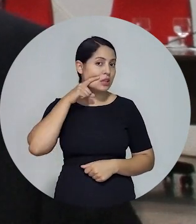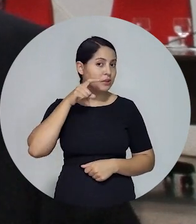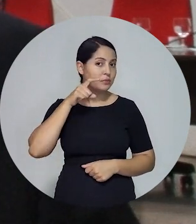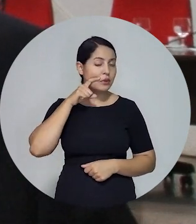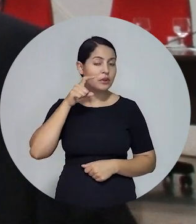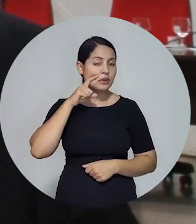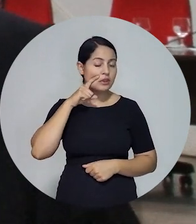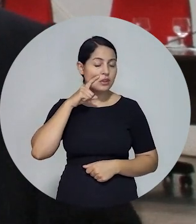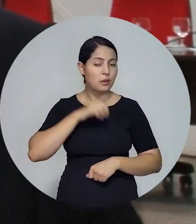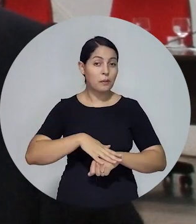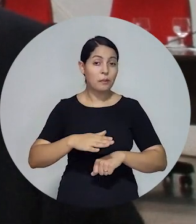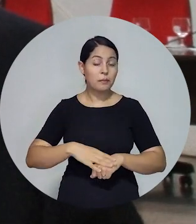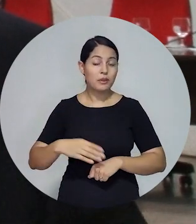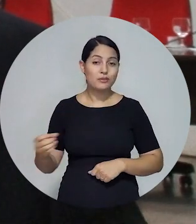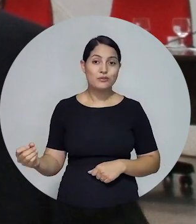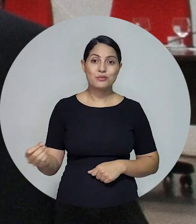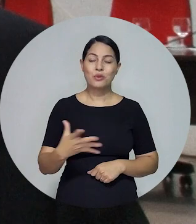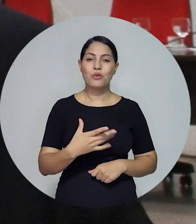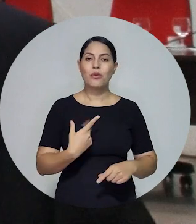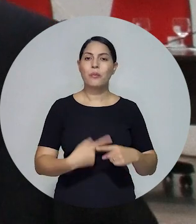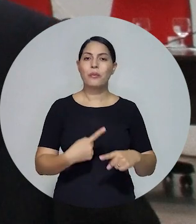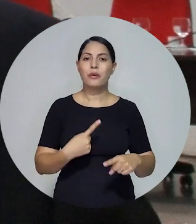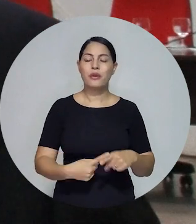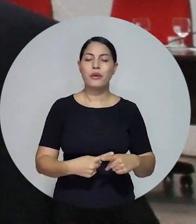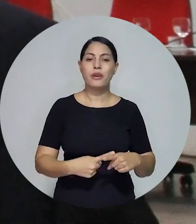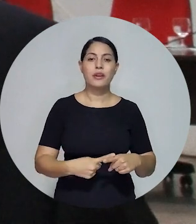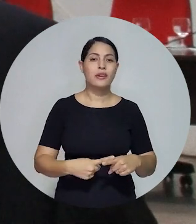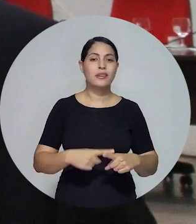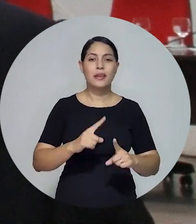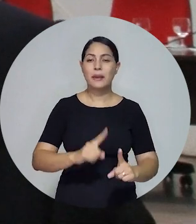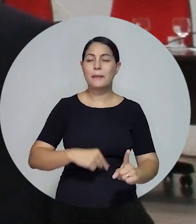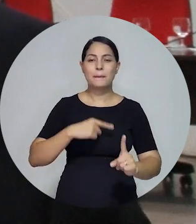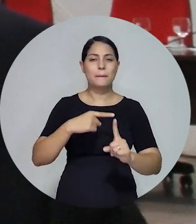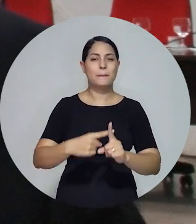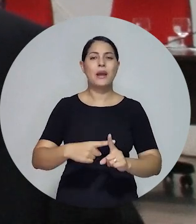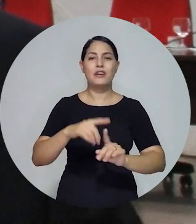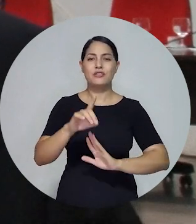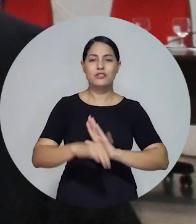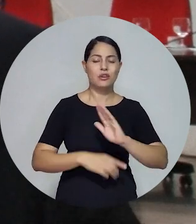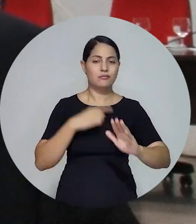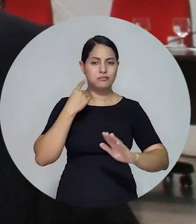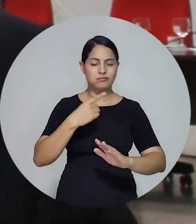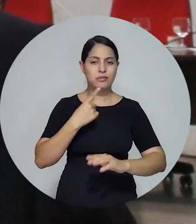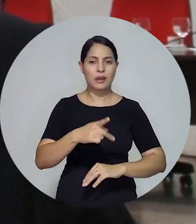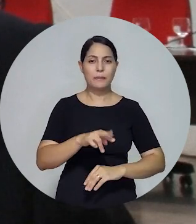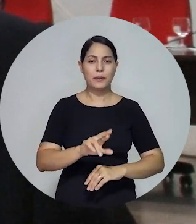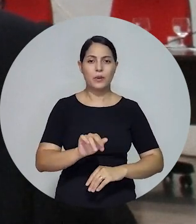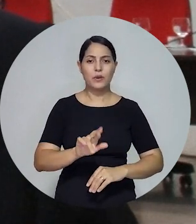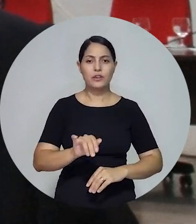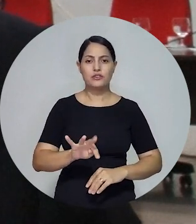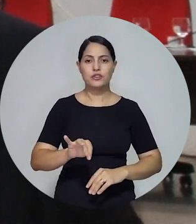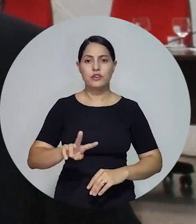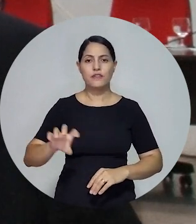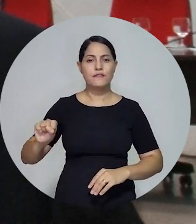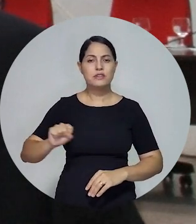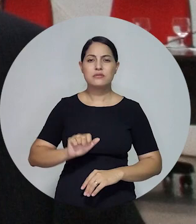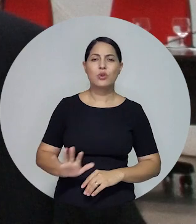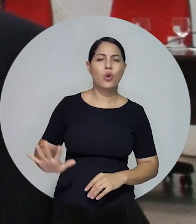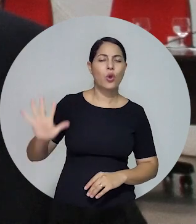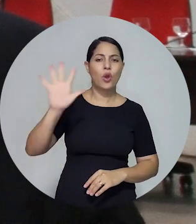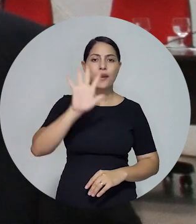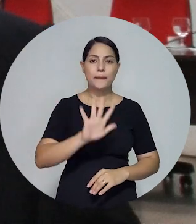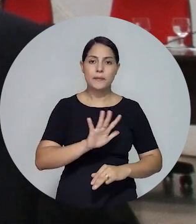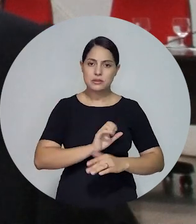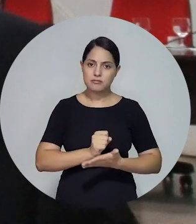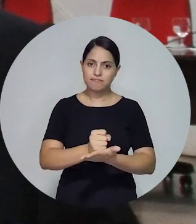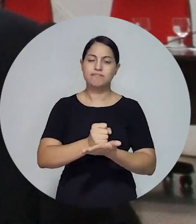Beto Simonetti, inova, levando o slogan Mais Prerrogativas pelo Brasil. A importância